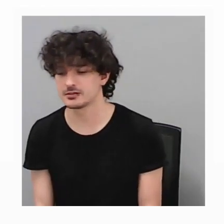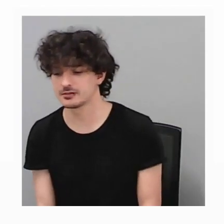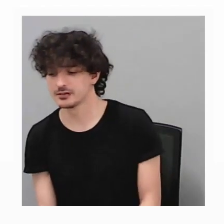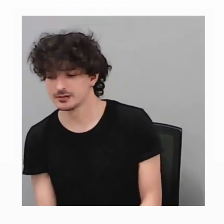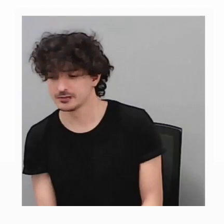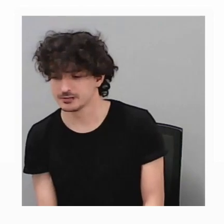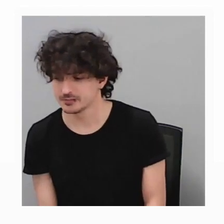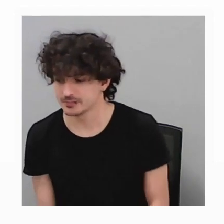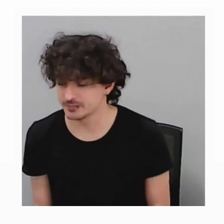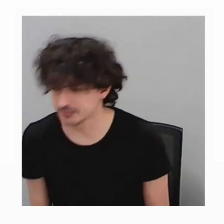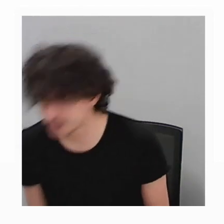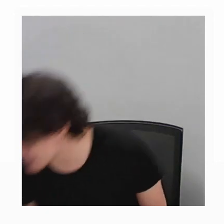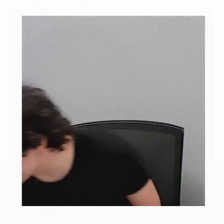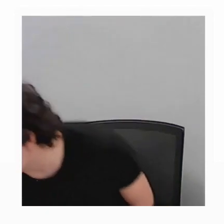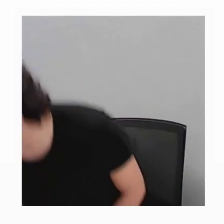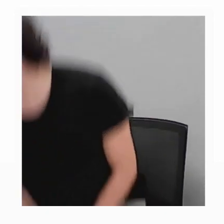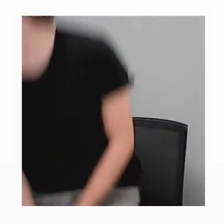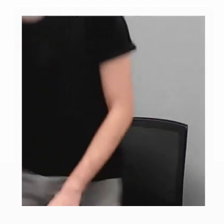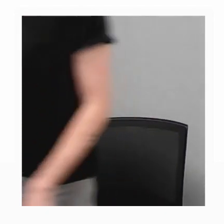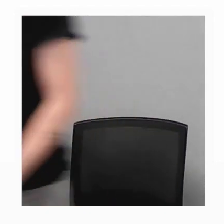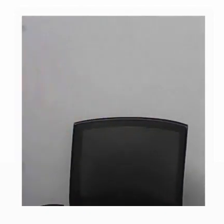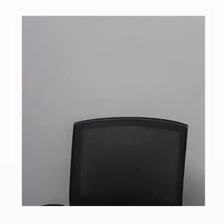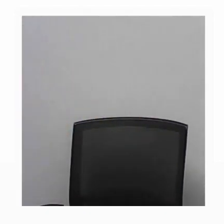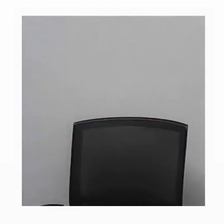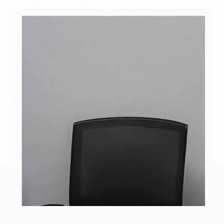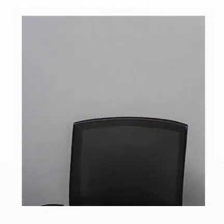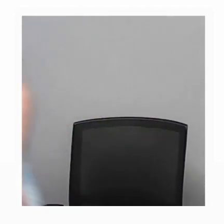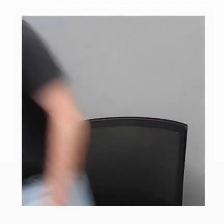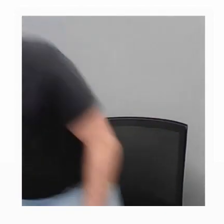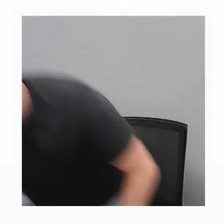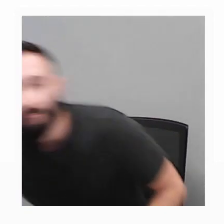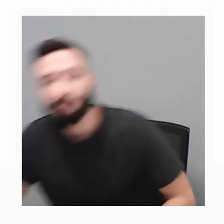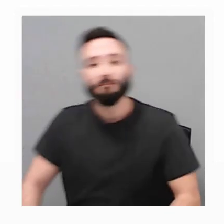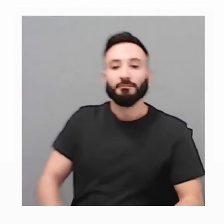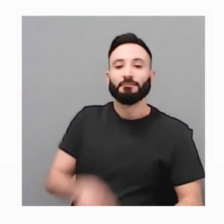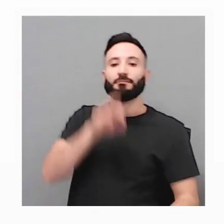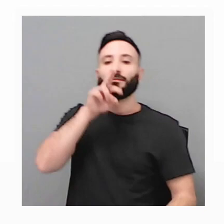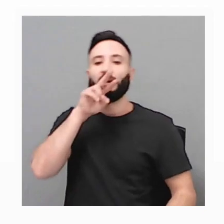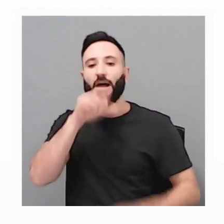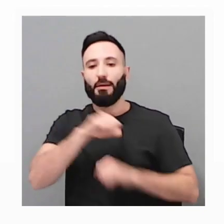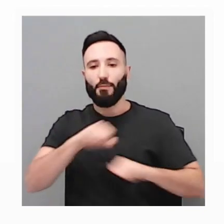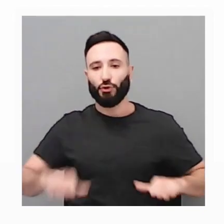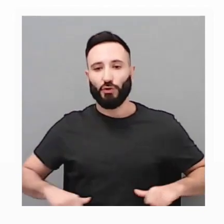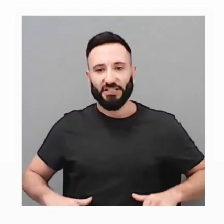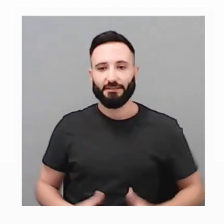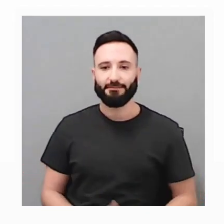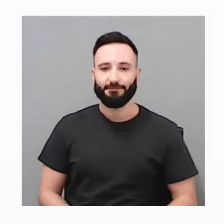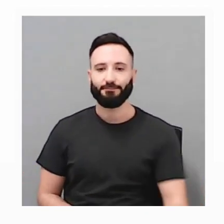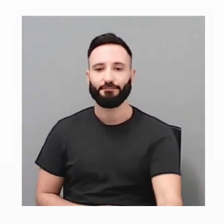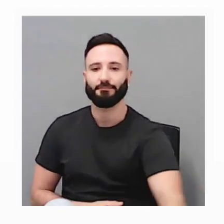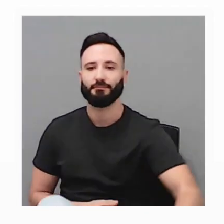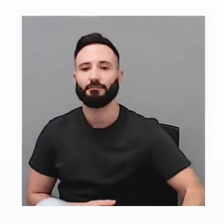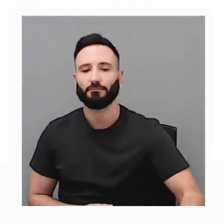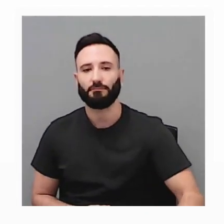Os parceiros para este projeto é a Câmara Municipal, são os agrupamentos de escola e são as instituições de